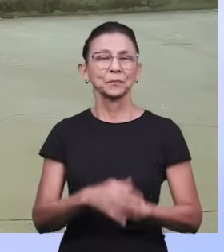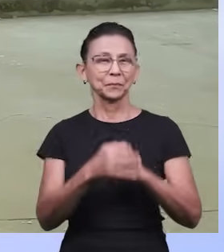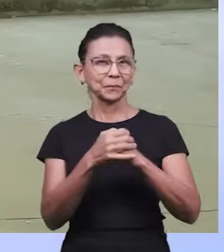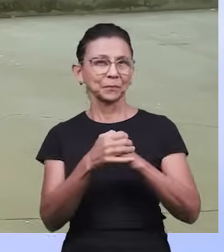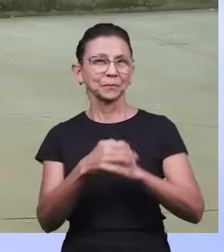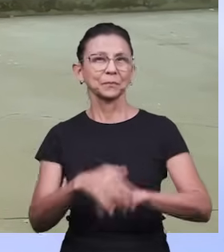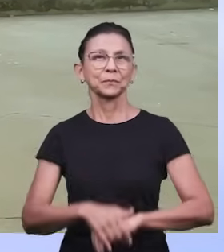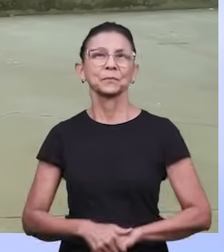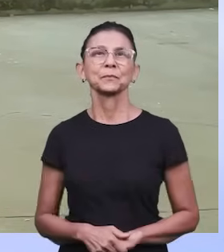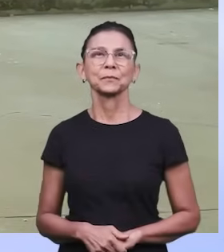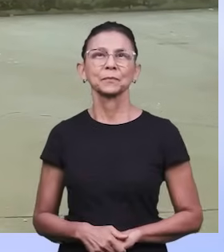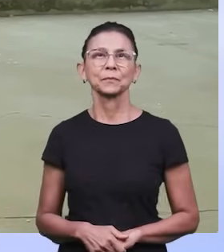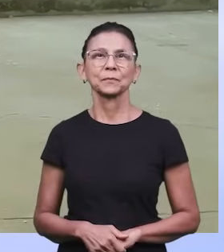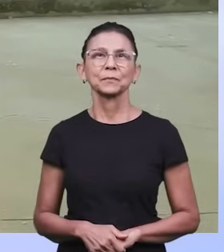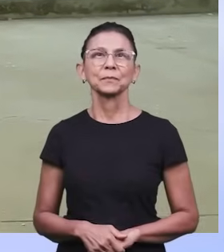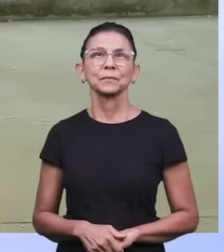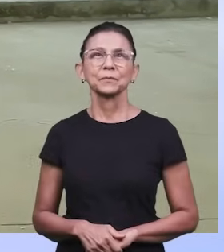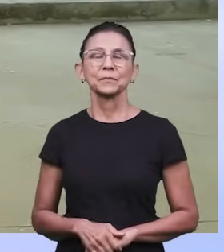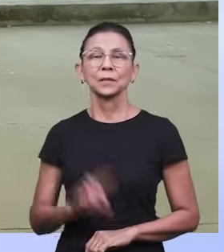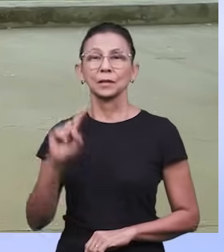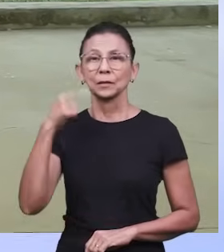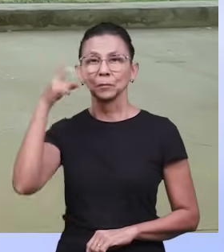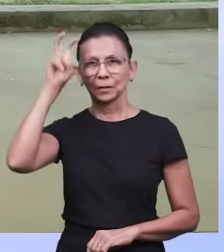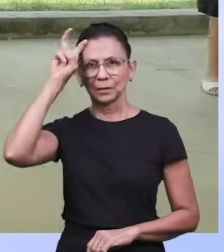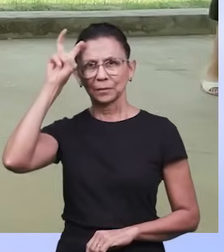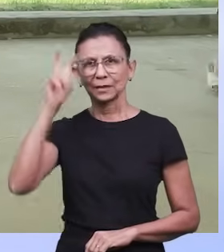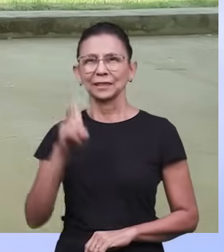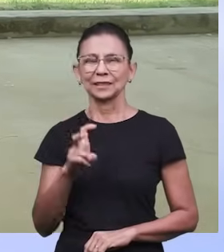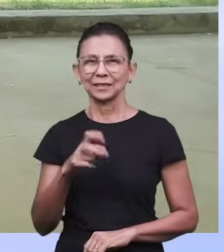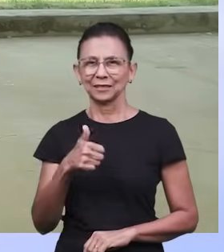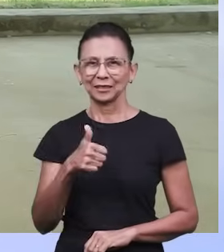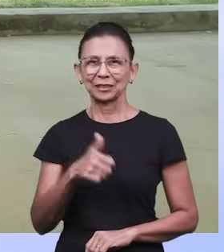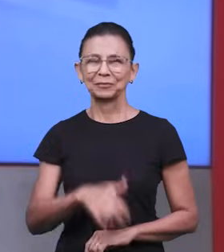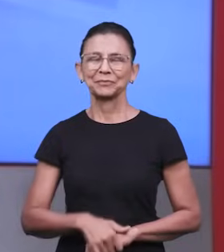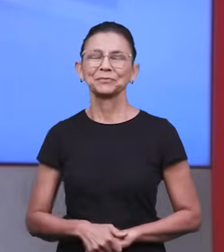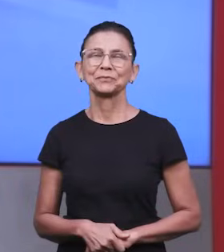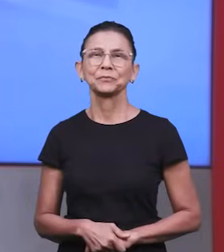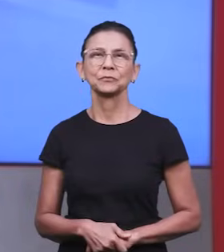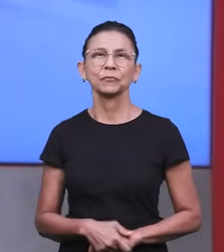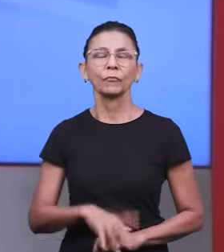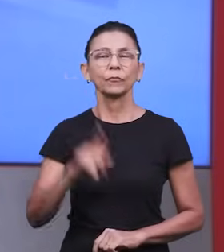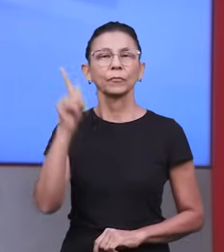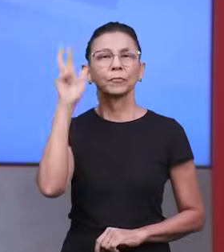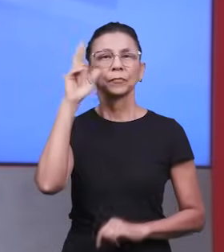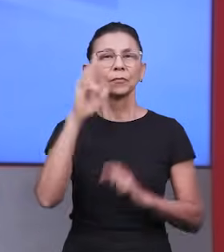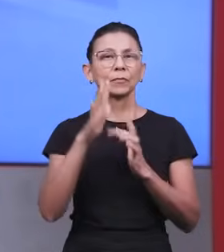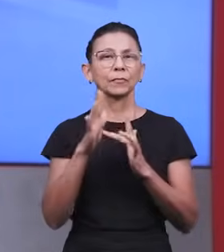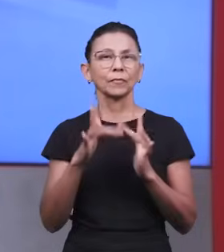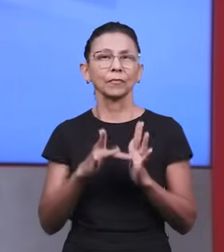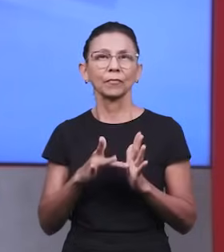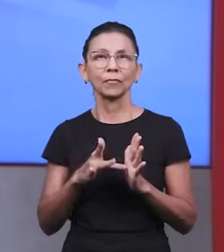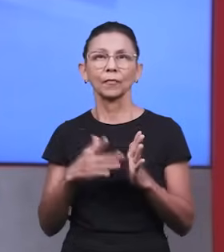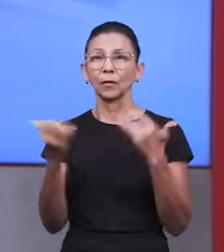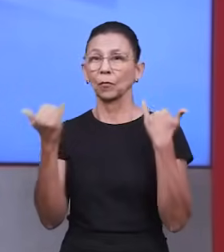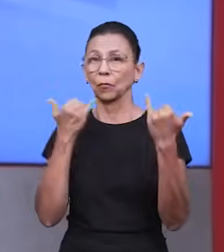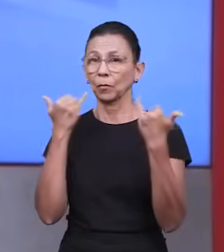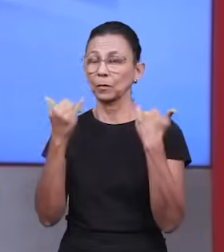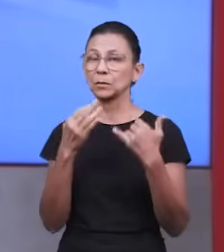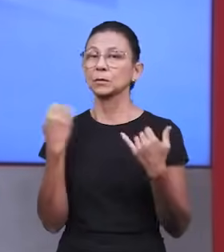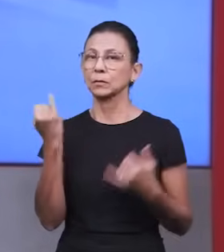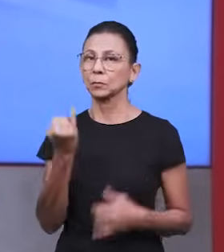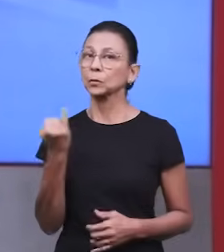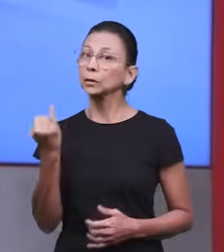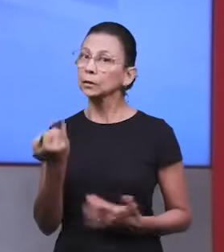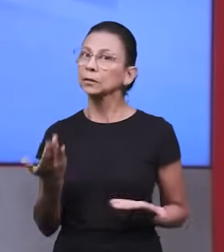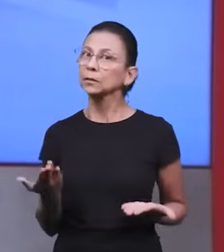vidas. Amém? Me abandona, não, e te espero até a próxima quinta. Paz do Senhor. Obrigado, irmã Deise, pelas informações preciosas